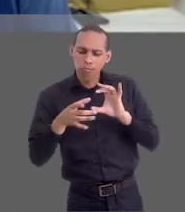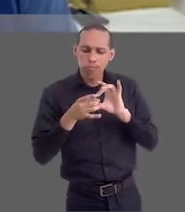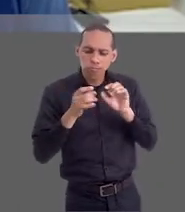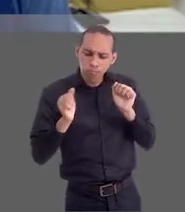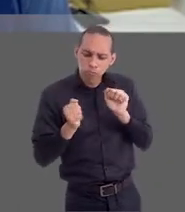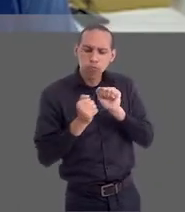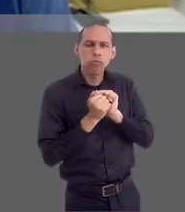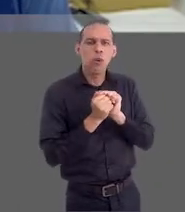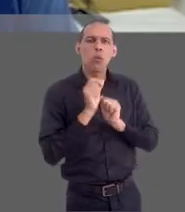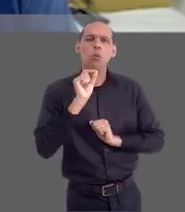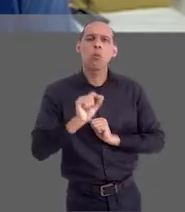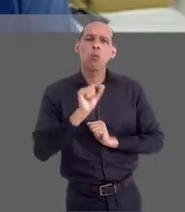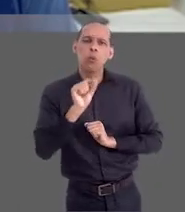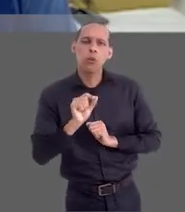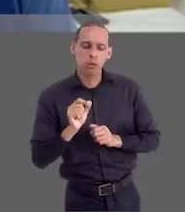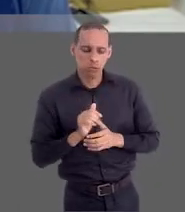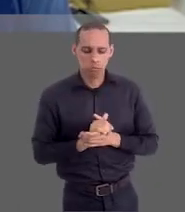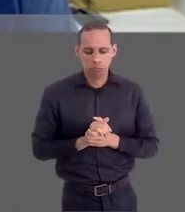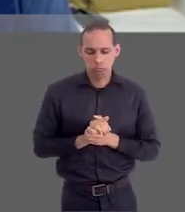reunir, né,